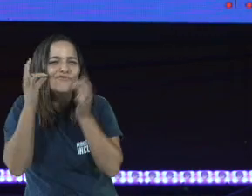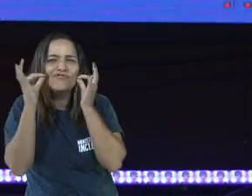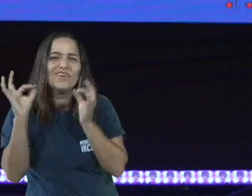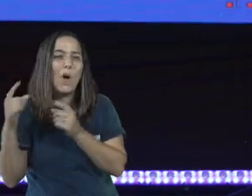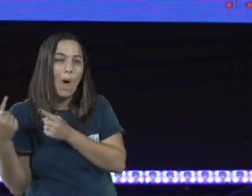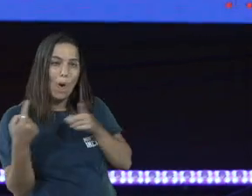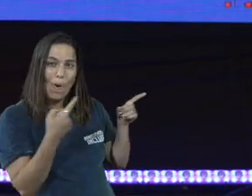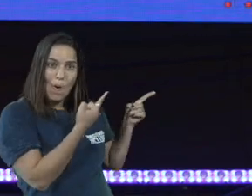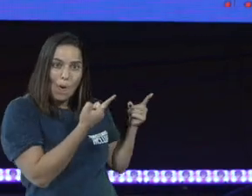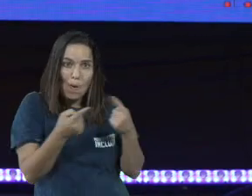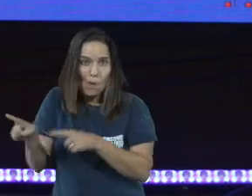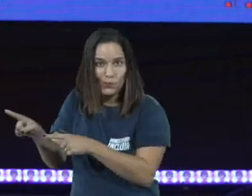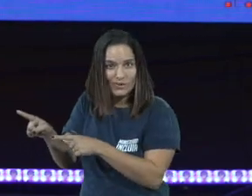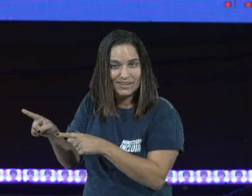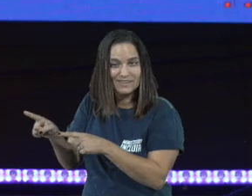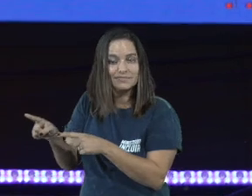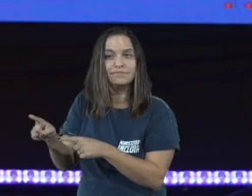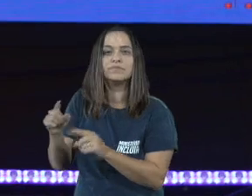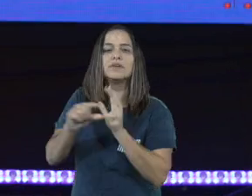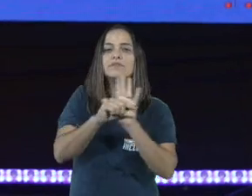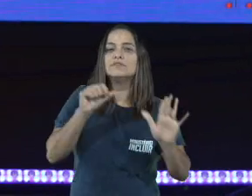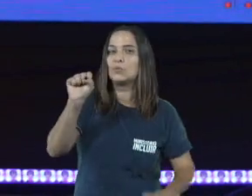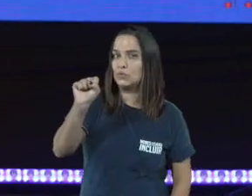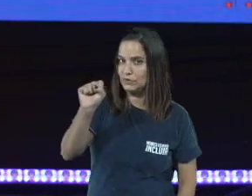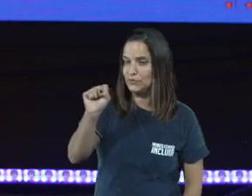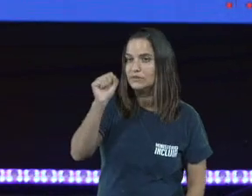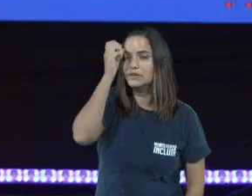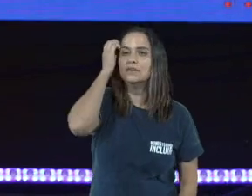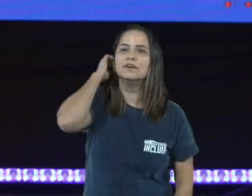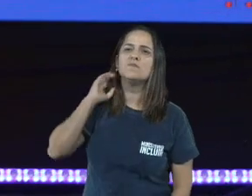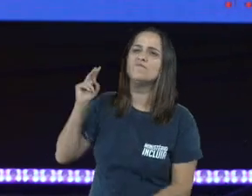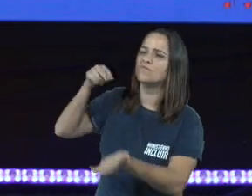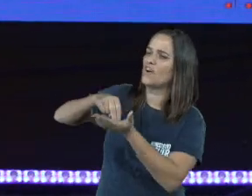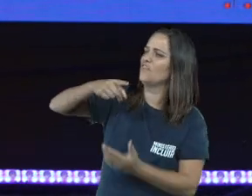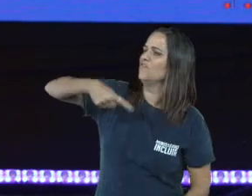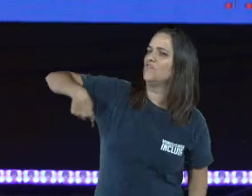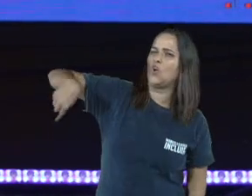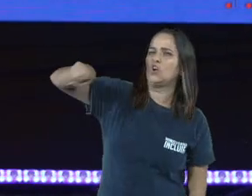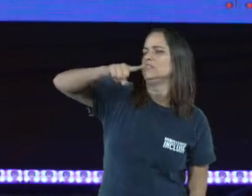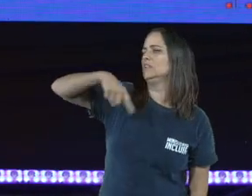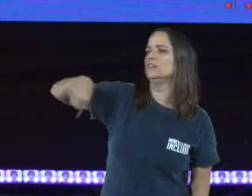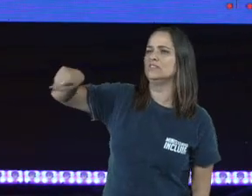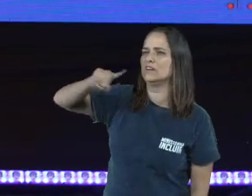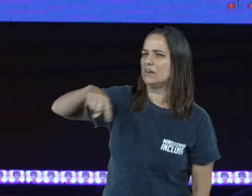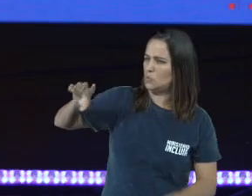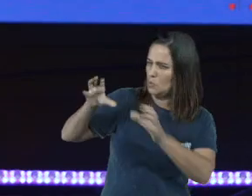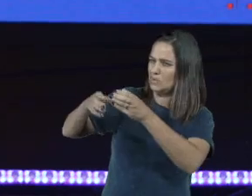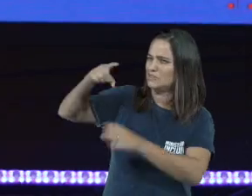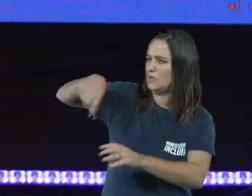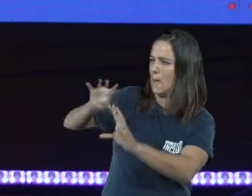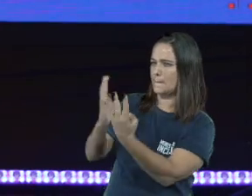seguinte e diz assim Golias parou gritou as tropas de Israel porque vocês estão se posicionando para batalha